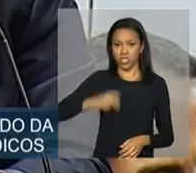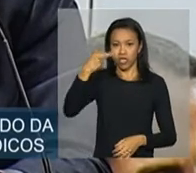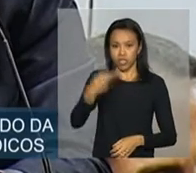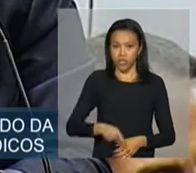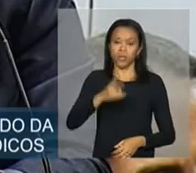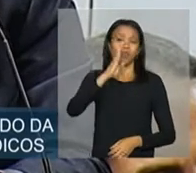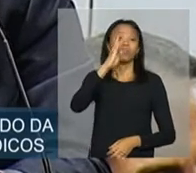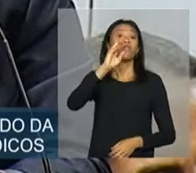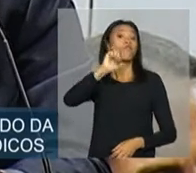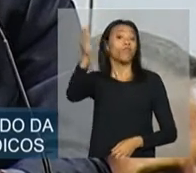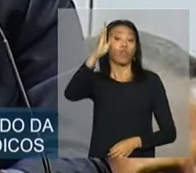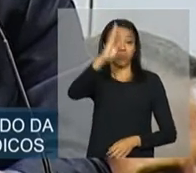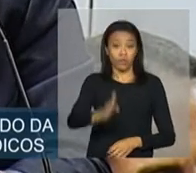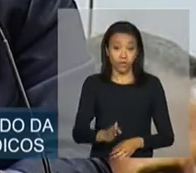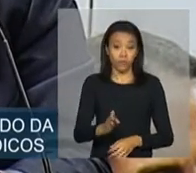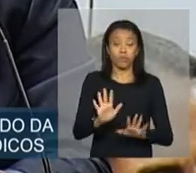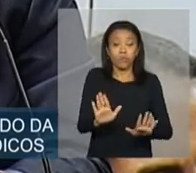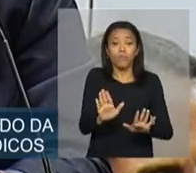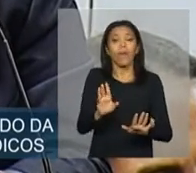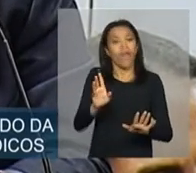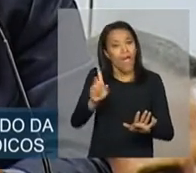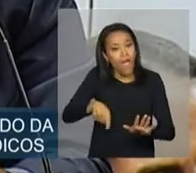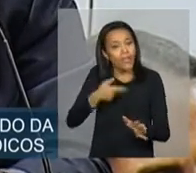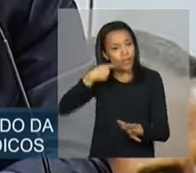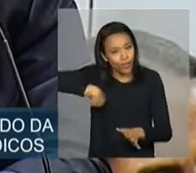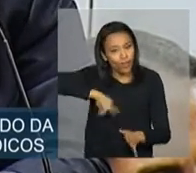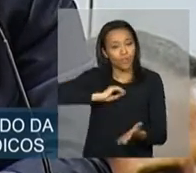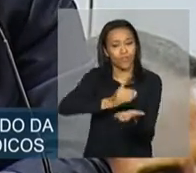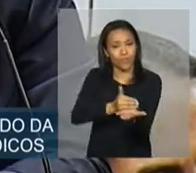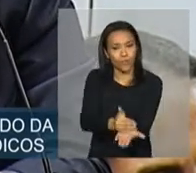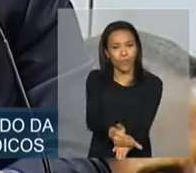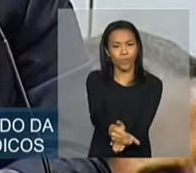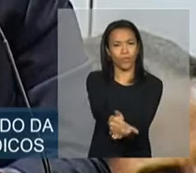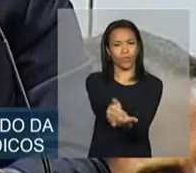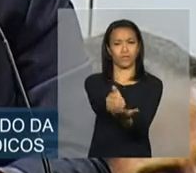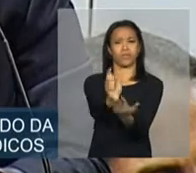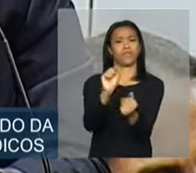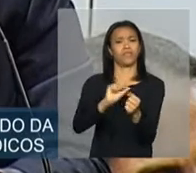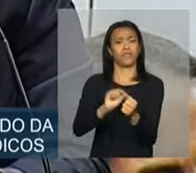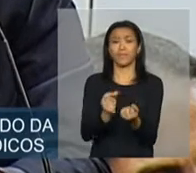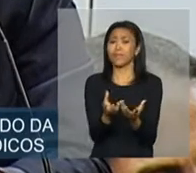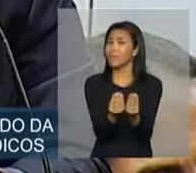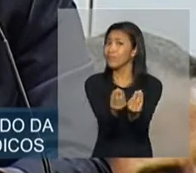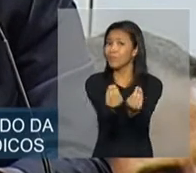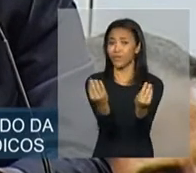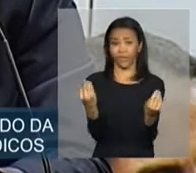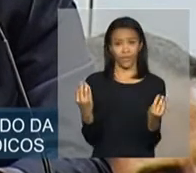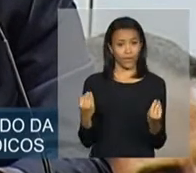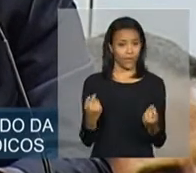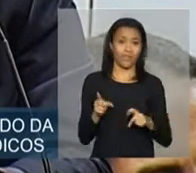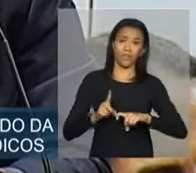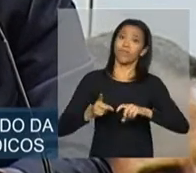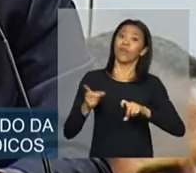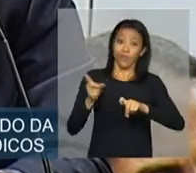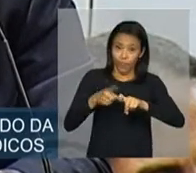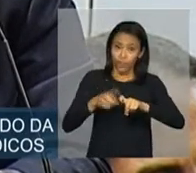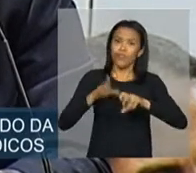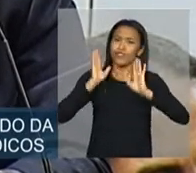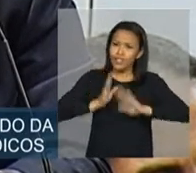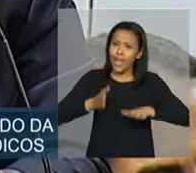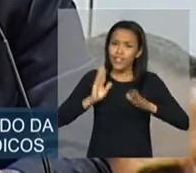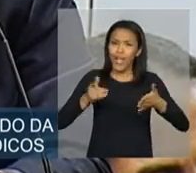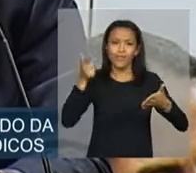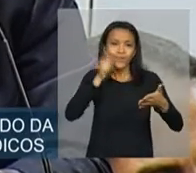fora do Brasil a partir daí é que nós iremos ter a condição de fazer então tem um contingente ainda que fez todos os